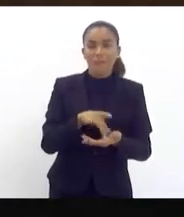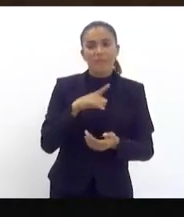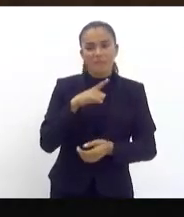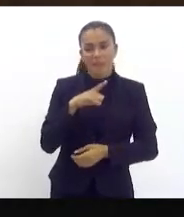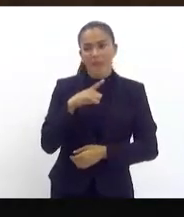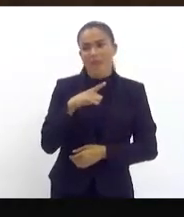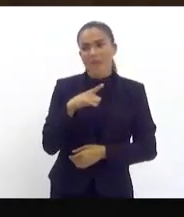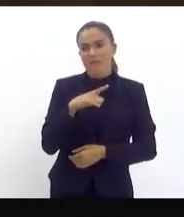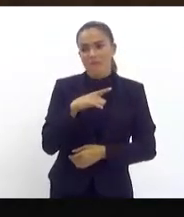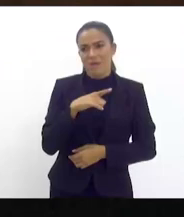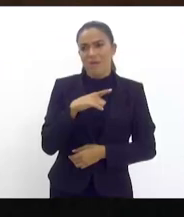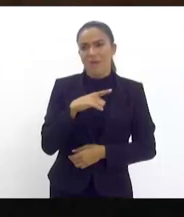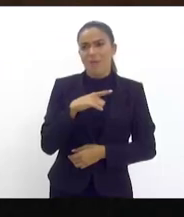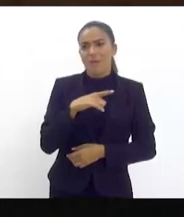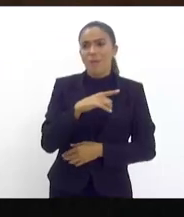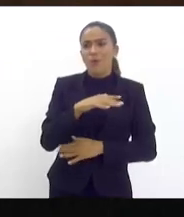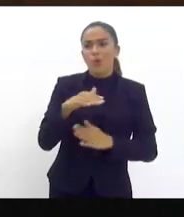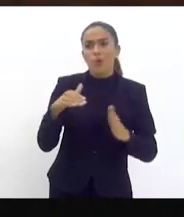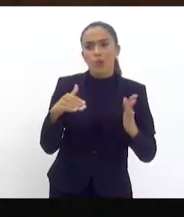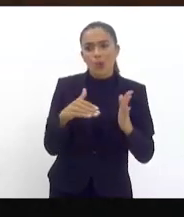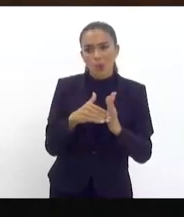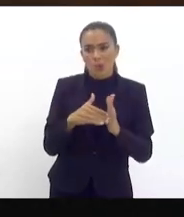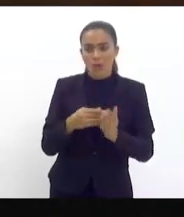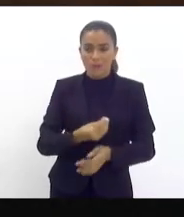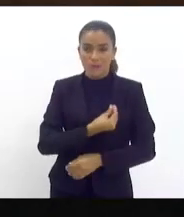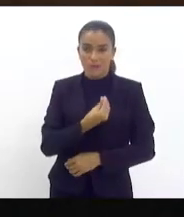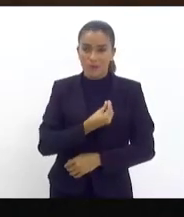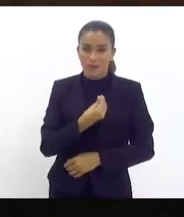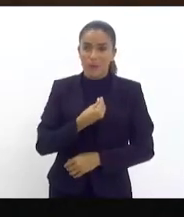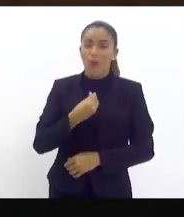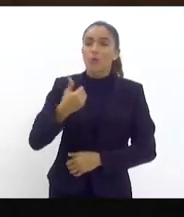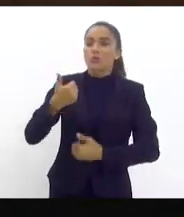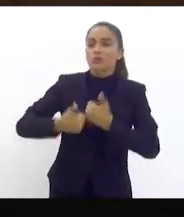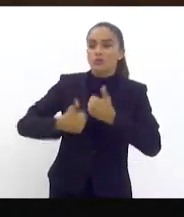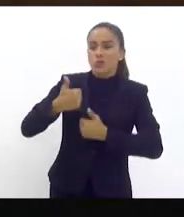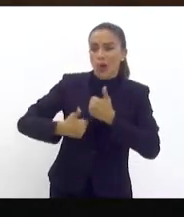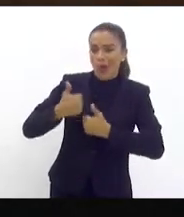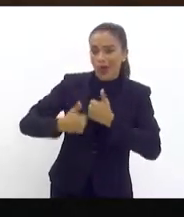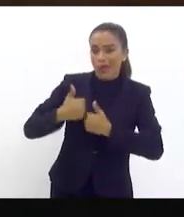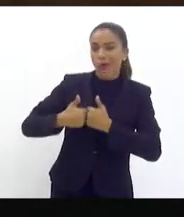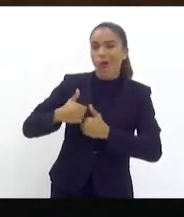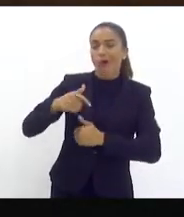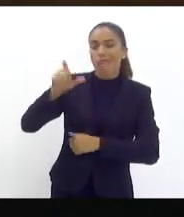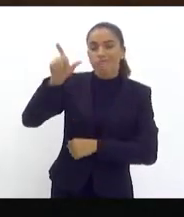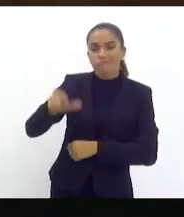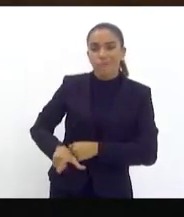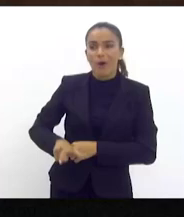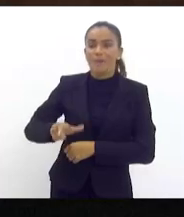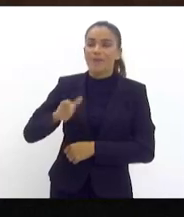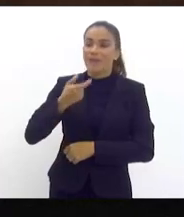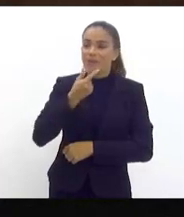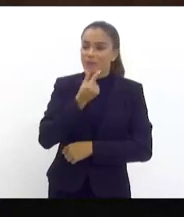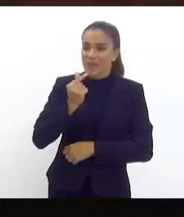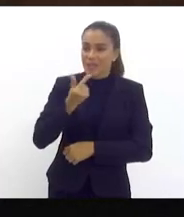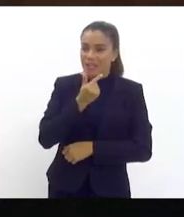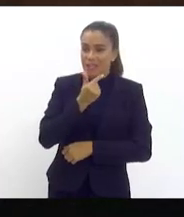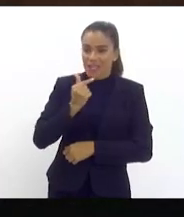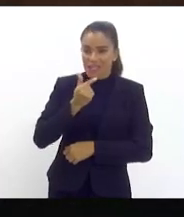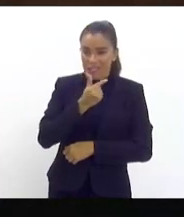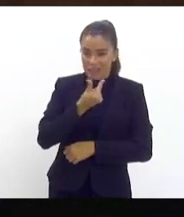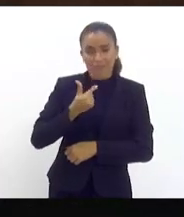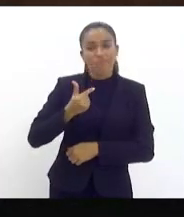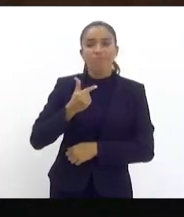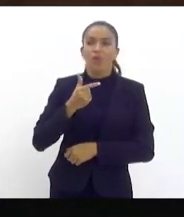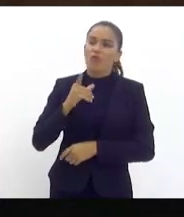destaque por tudo que estamos vendo, principalmente com o jogador Vini, que foi foco e reportagem no mundo